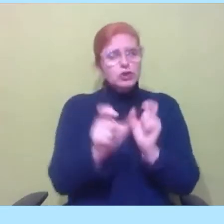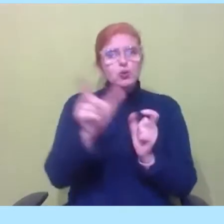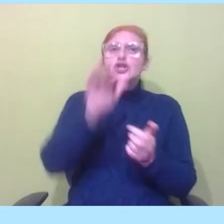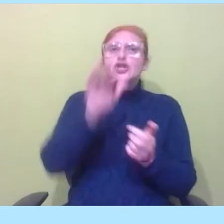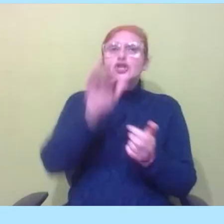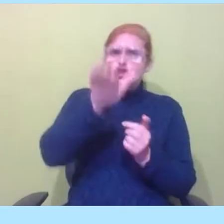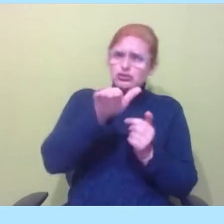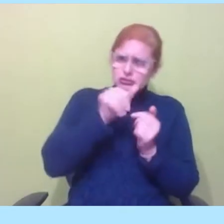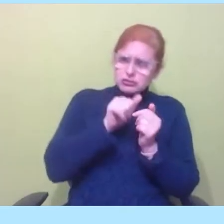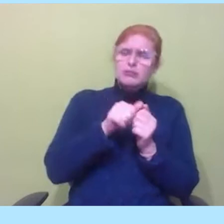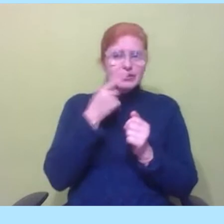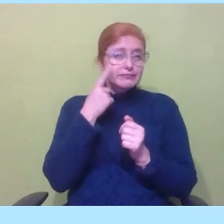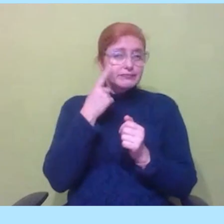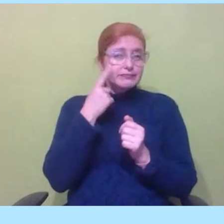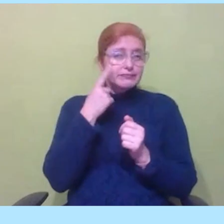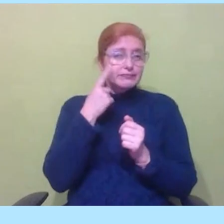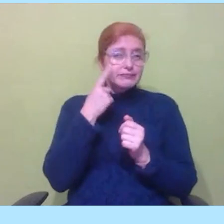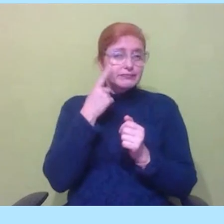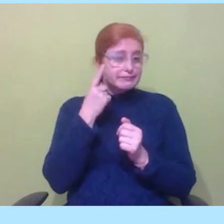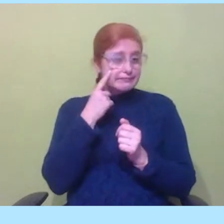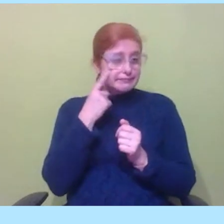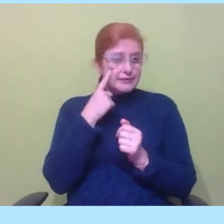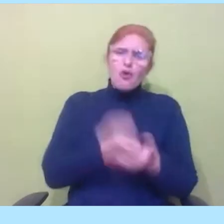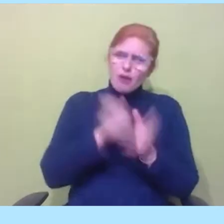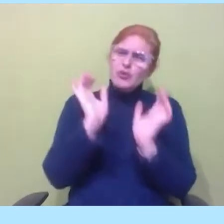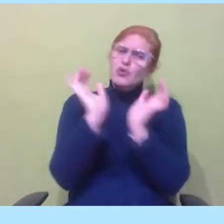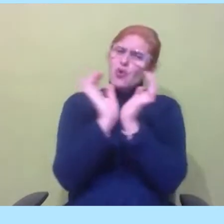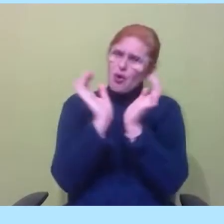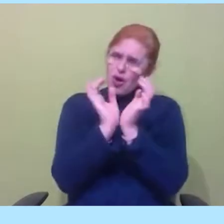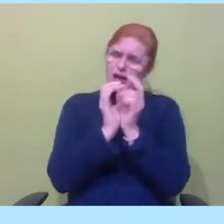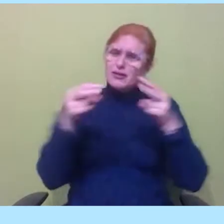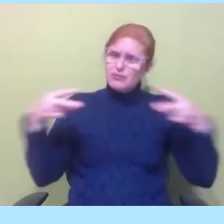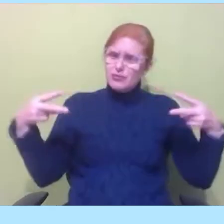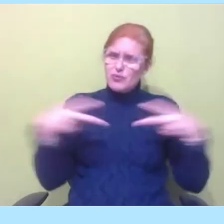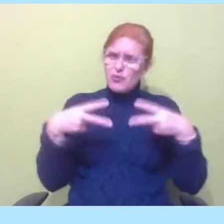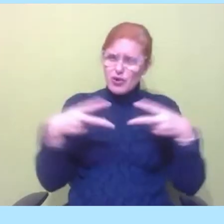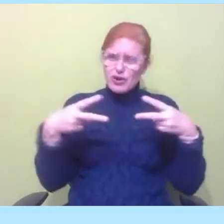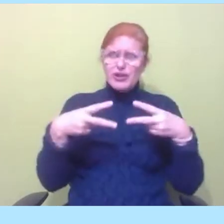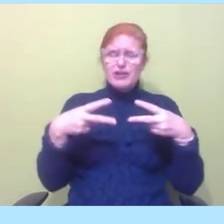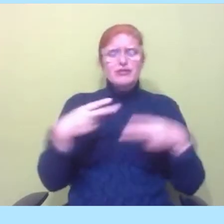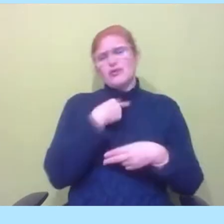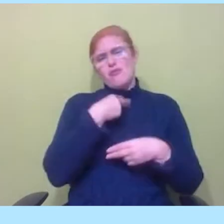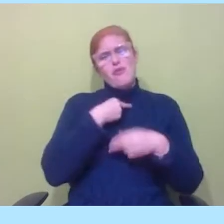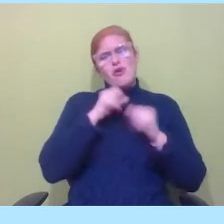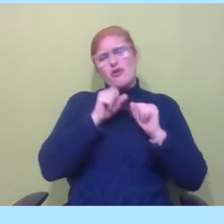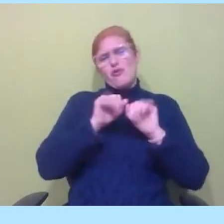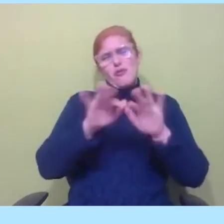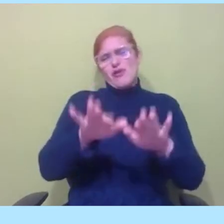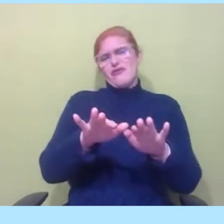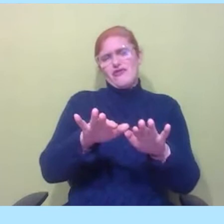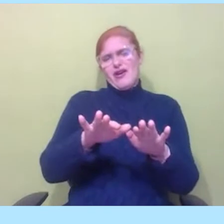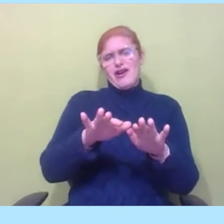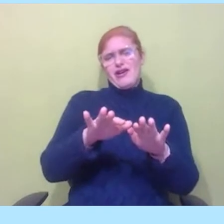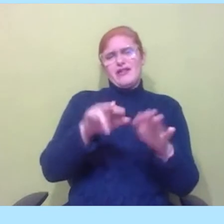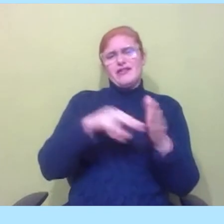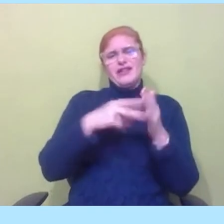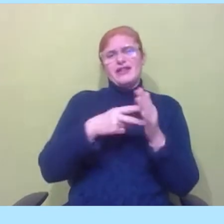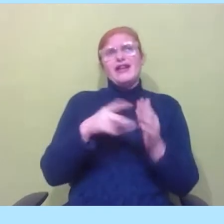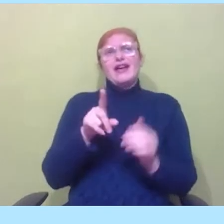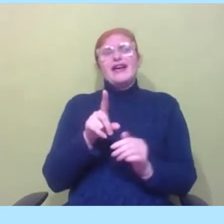dizer, cobrar dos colegas para que os links não sejam compartilhados, não no sentido de CX9, não no